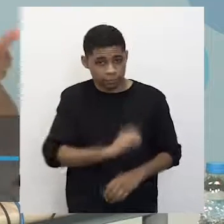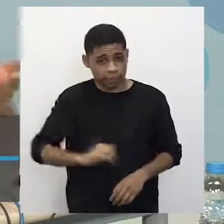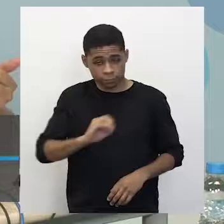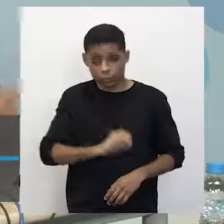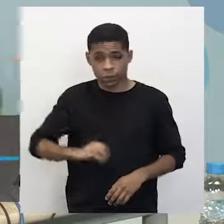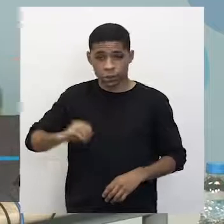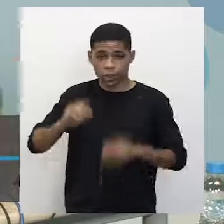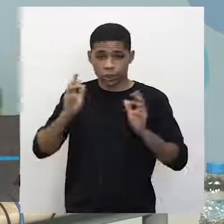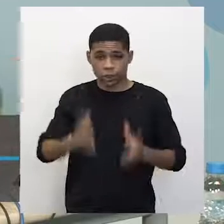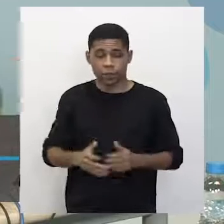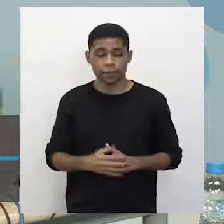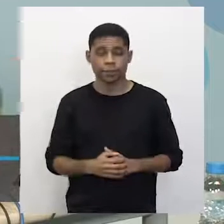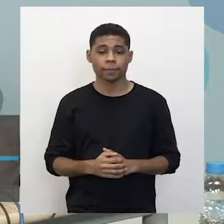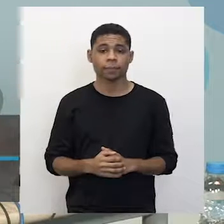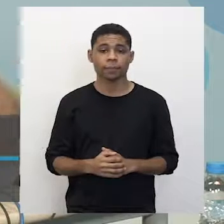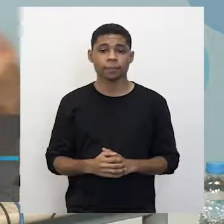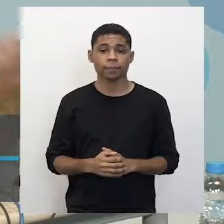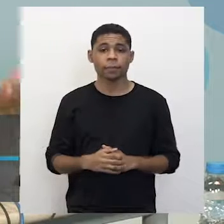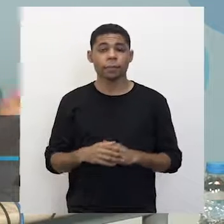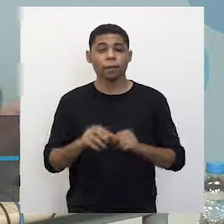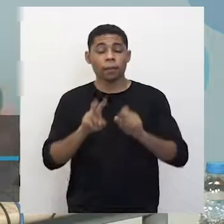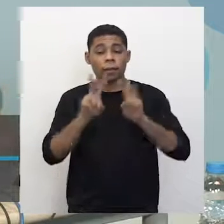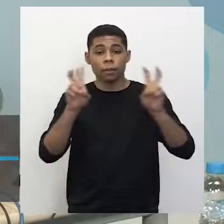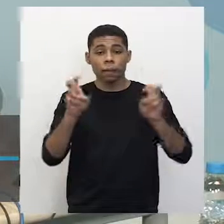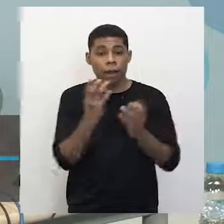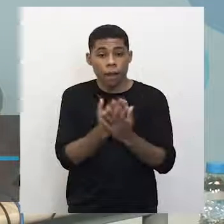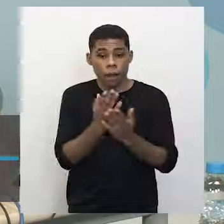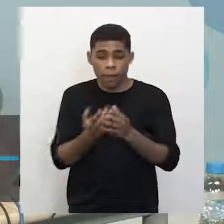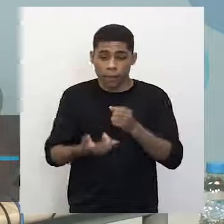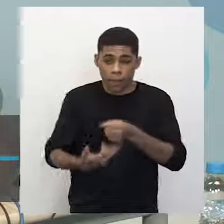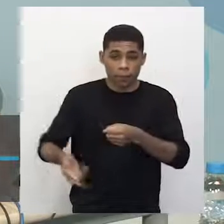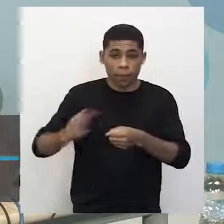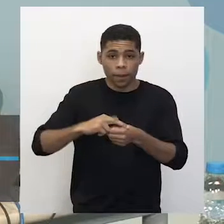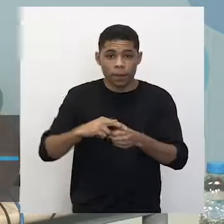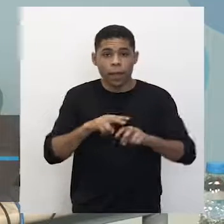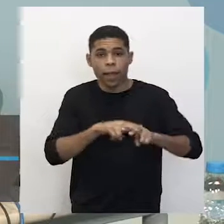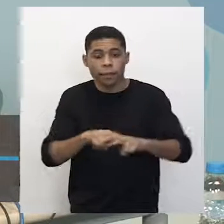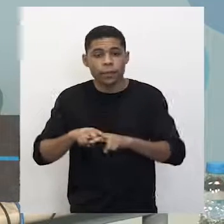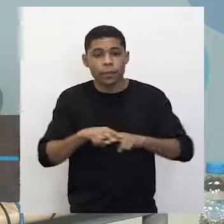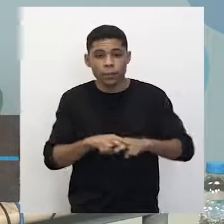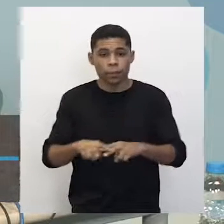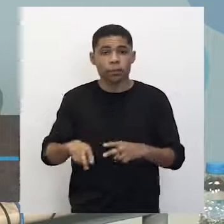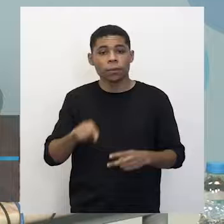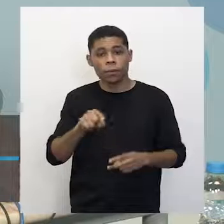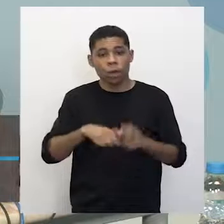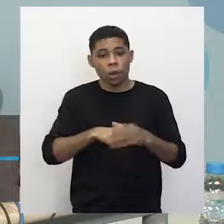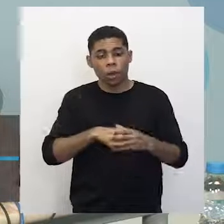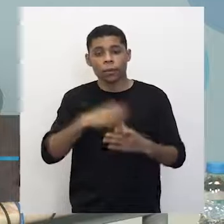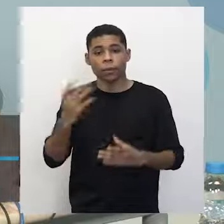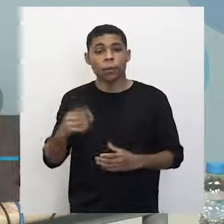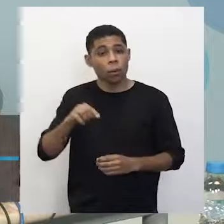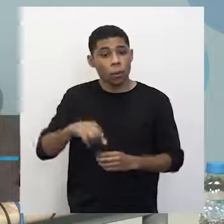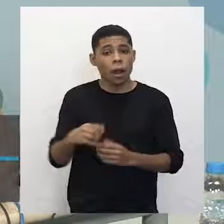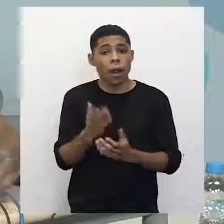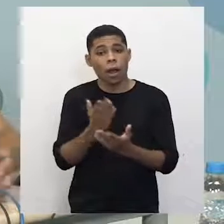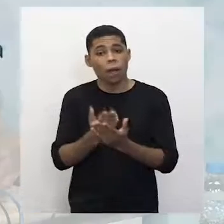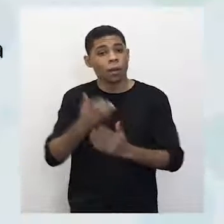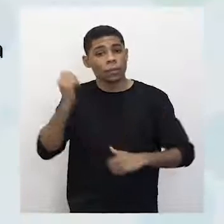Mídias. Fica uma aula aí de retomada, de revisão de conteúdos. Hoje a nossa aula vai ser